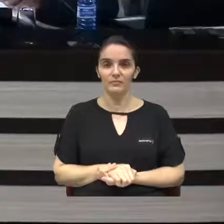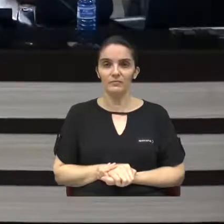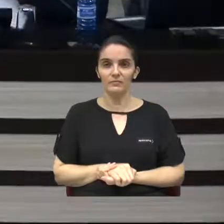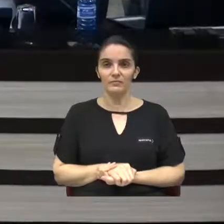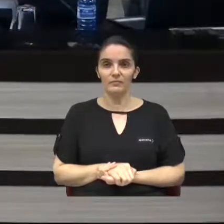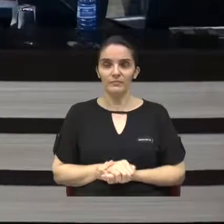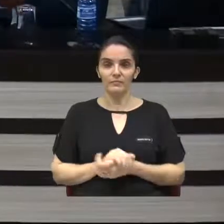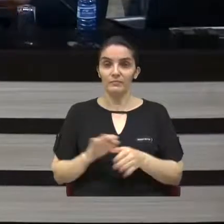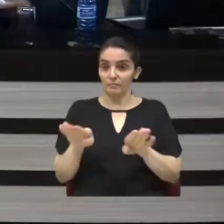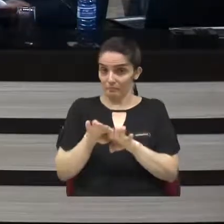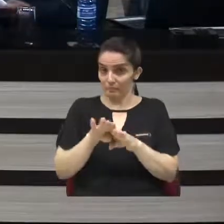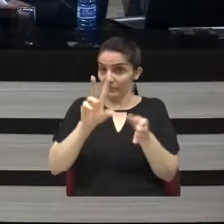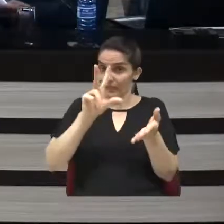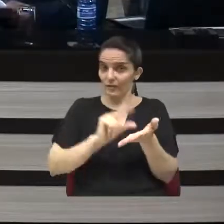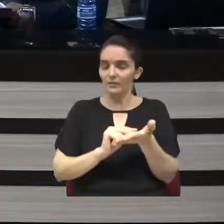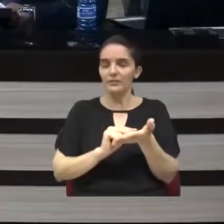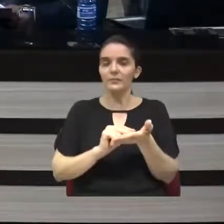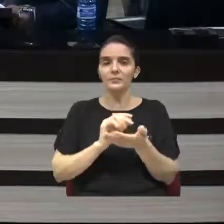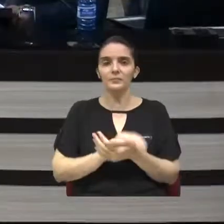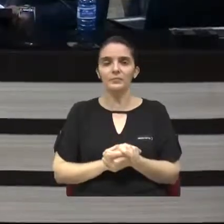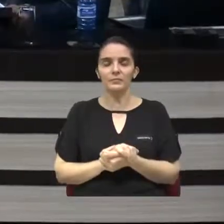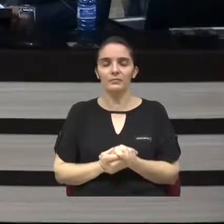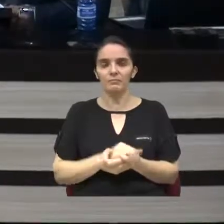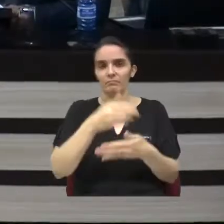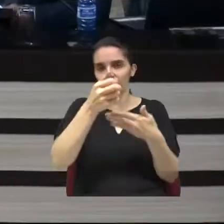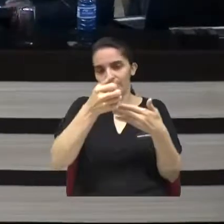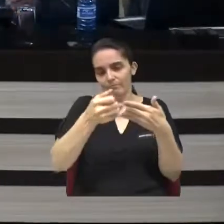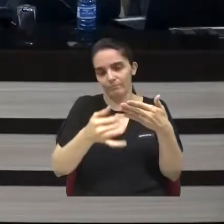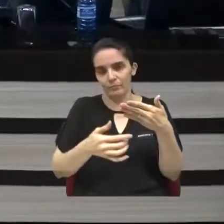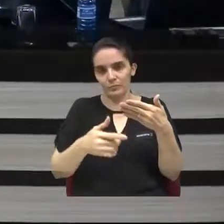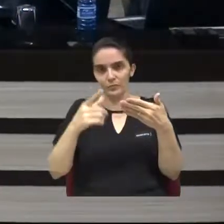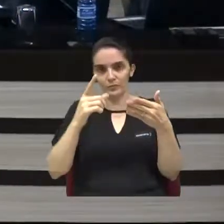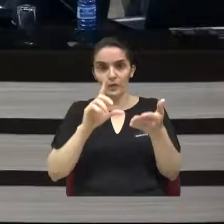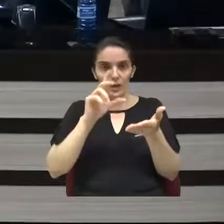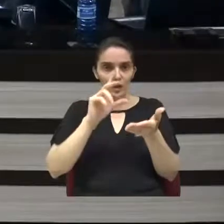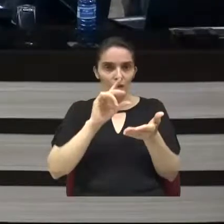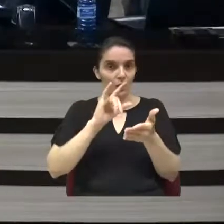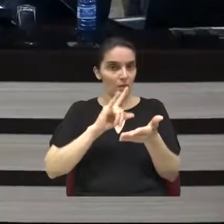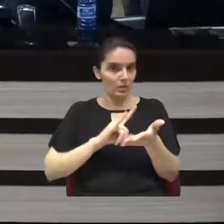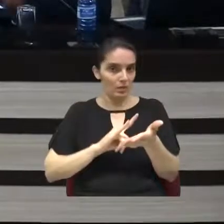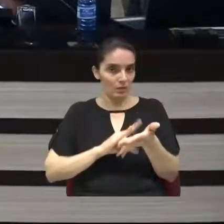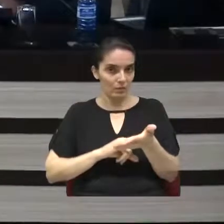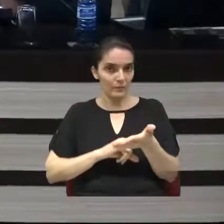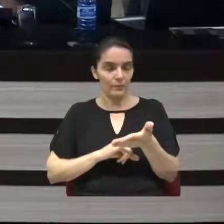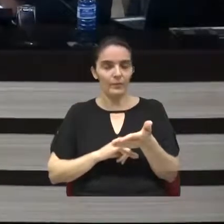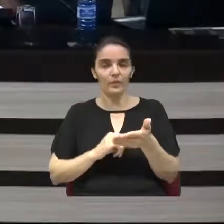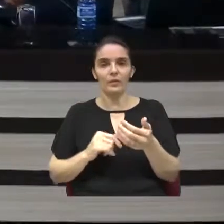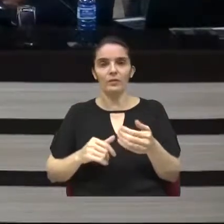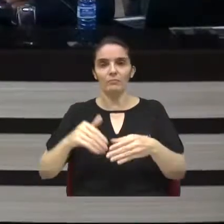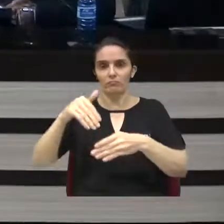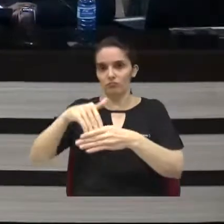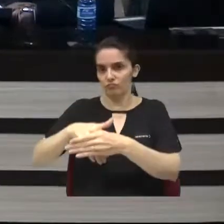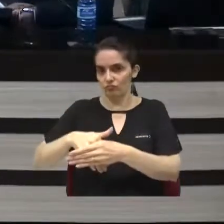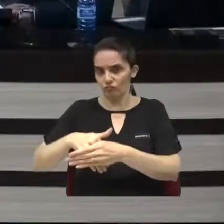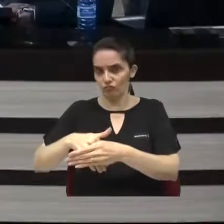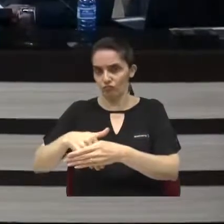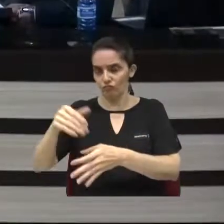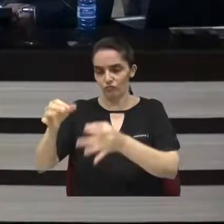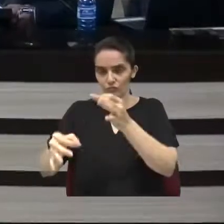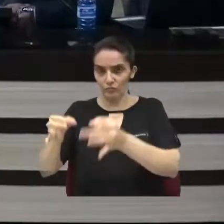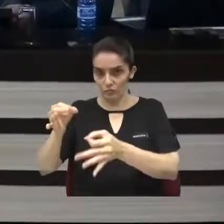Segue anexa algumas certidões. Certidão da Justiça Eleitoral, Tribunal Superior